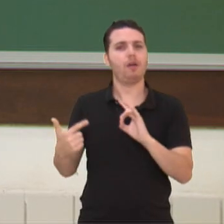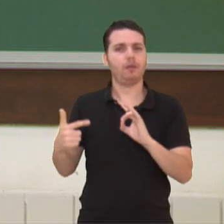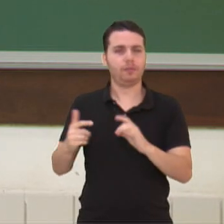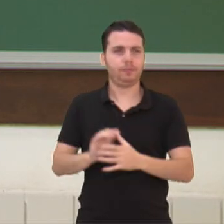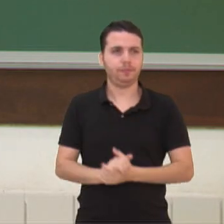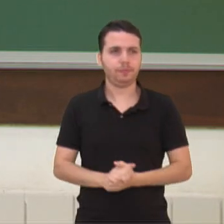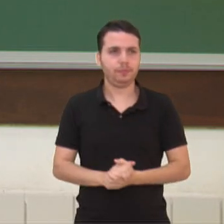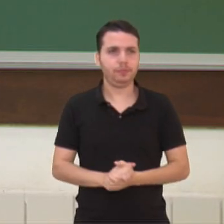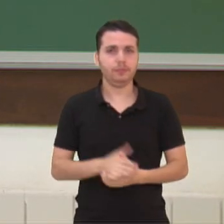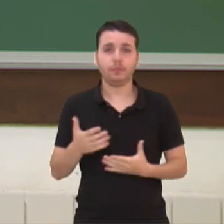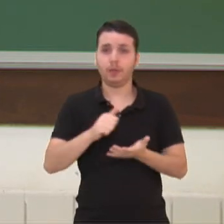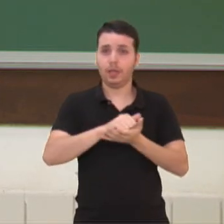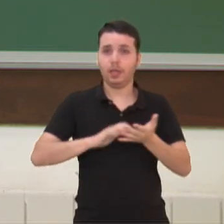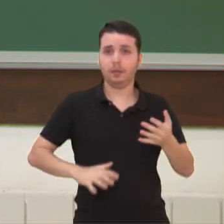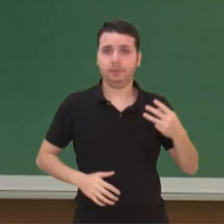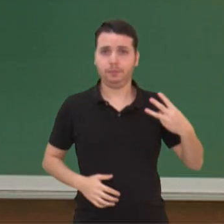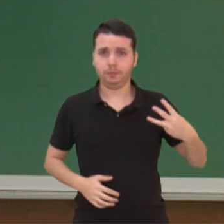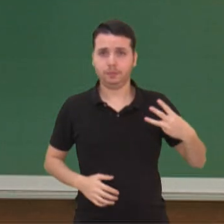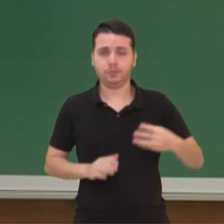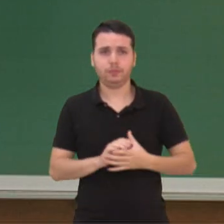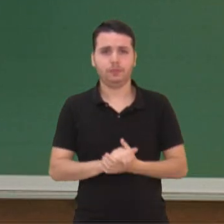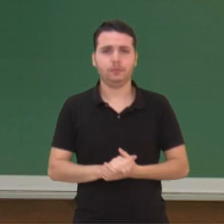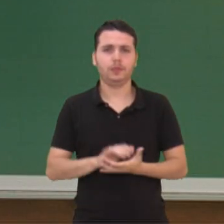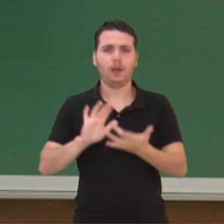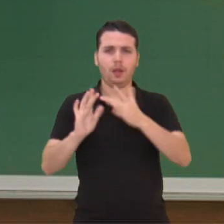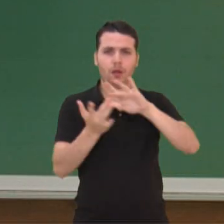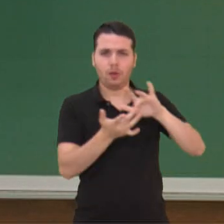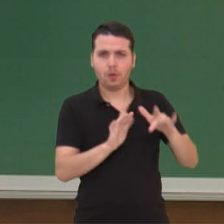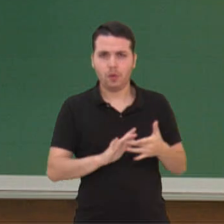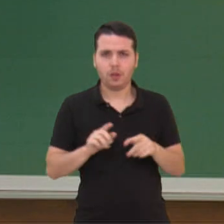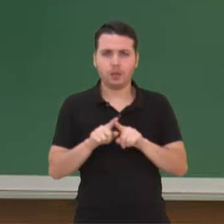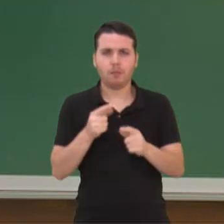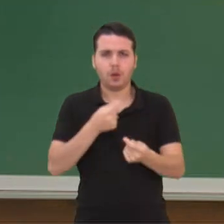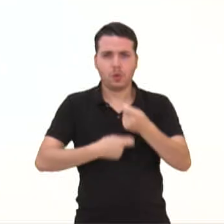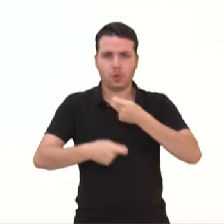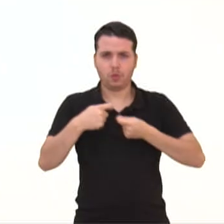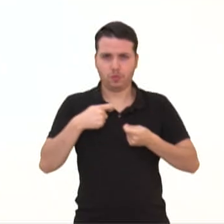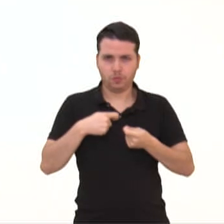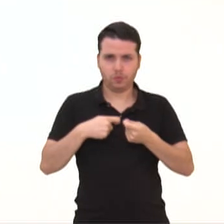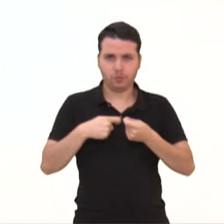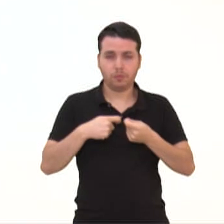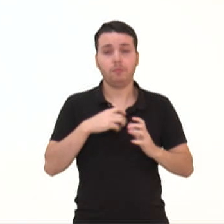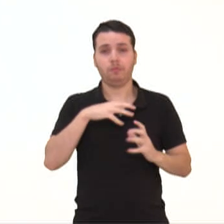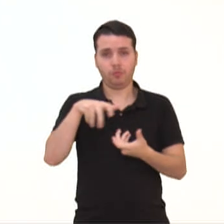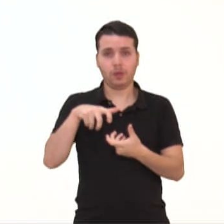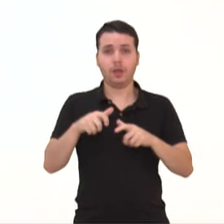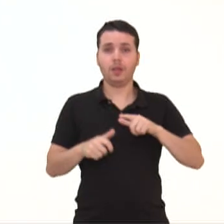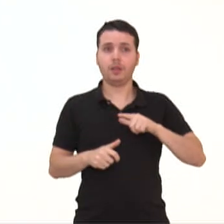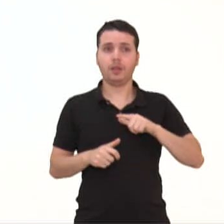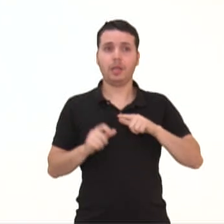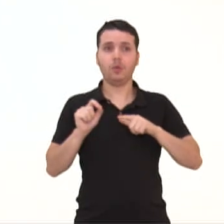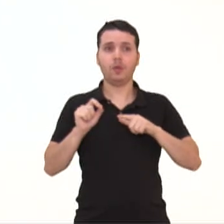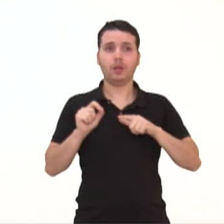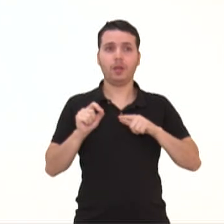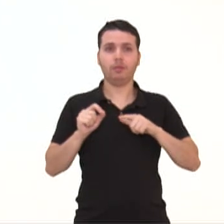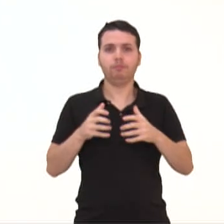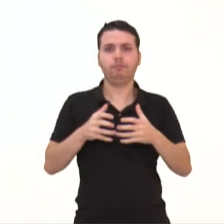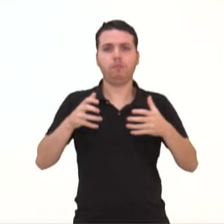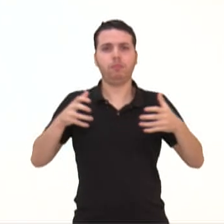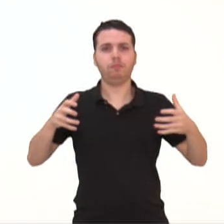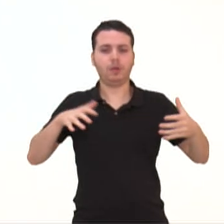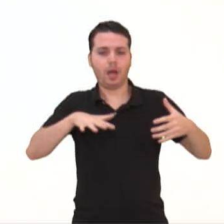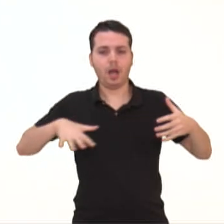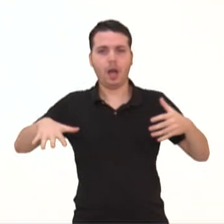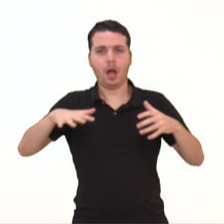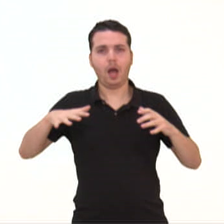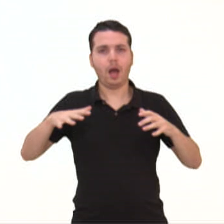Então, como atividade 3, a globalização e o comércio mundial procuram expandir os mercados e, portanto, os lucros, movimentando